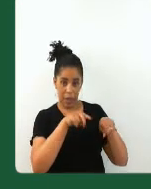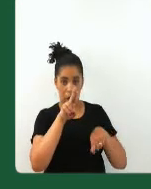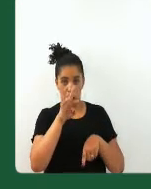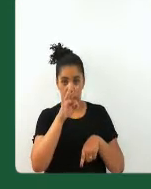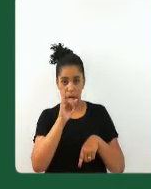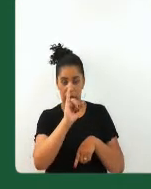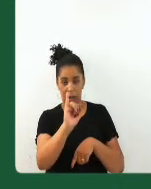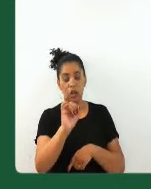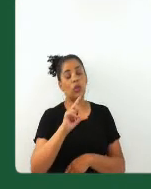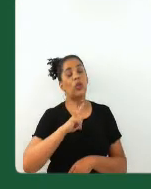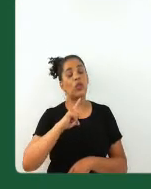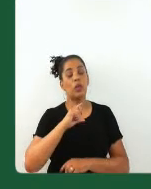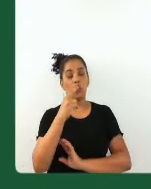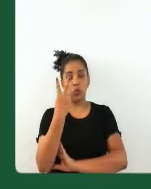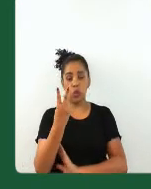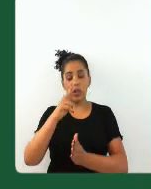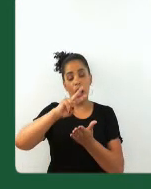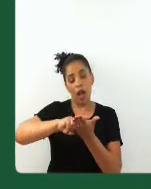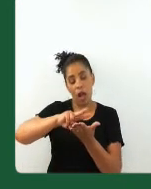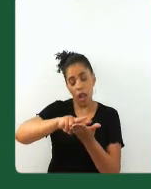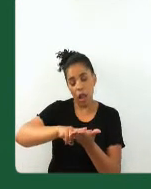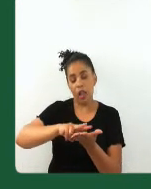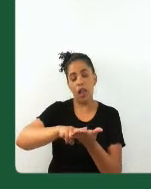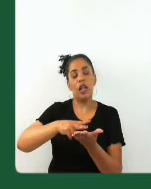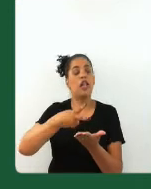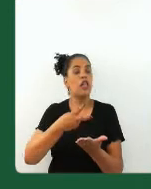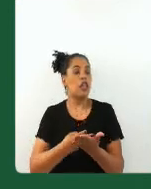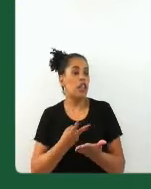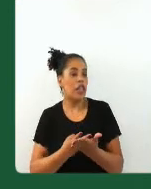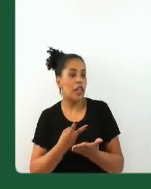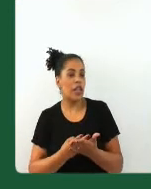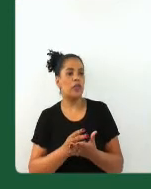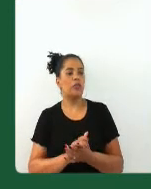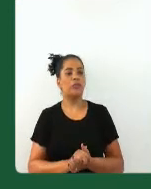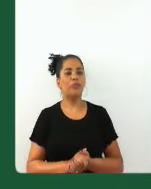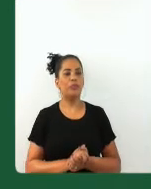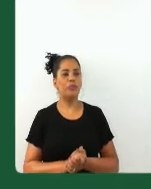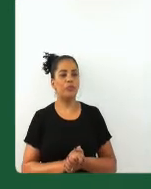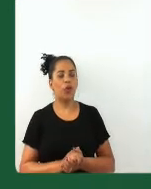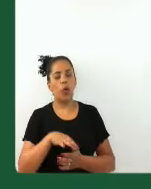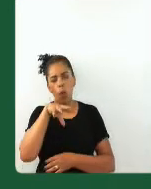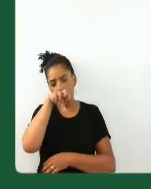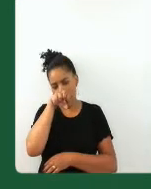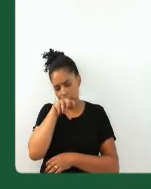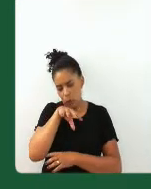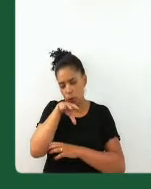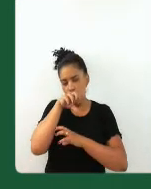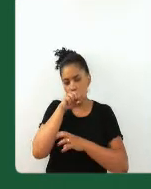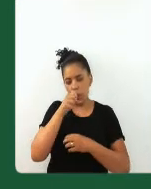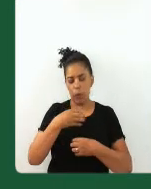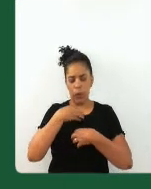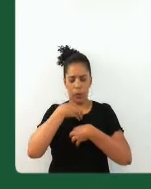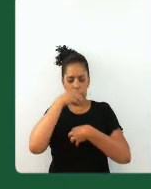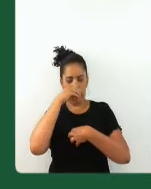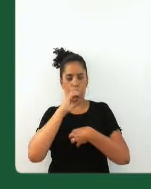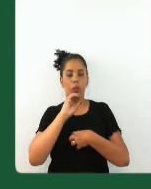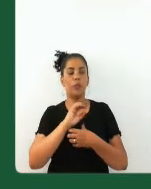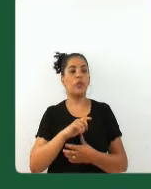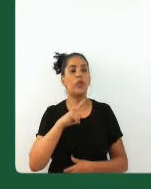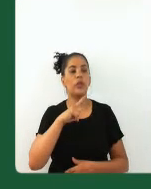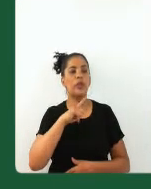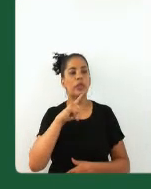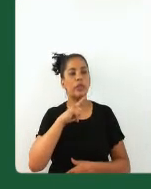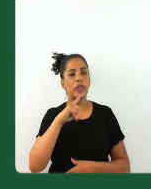com 2, demonstrando os nossos leitos com o monitor e o respirador. Contamos com 19 leitos ao total,